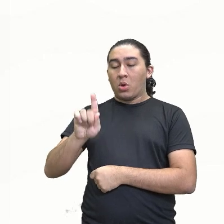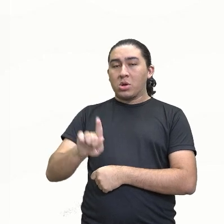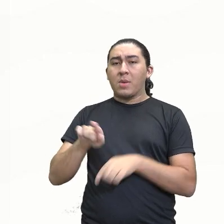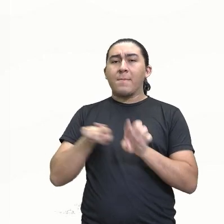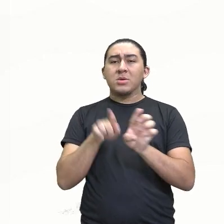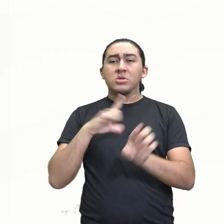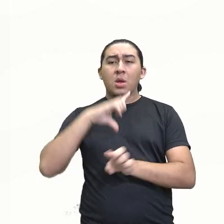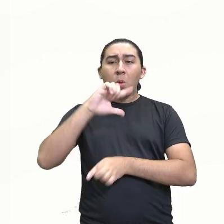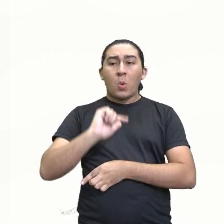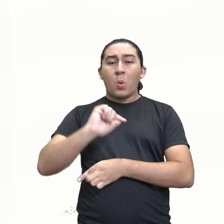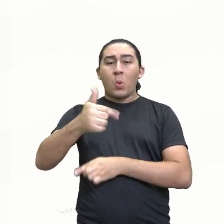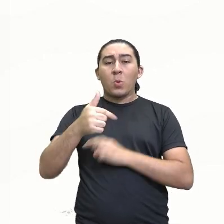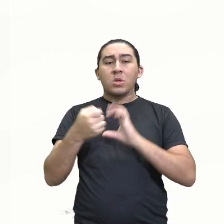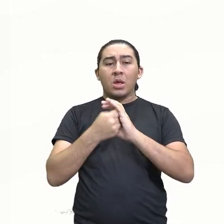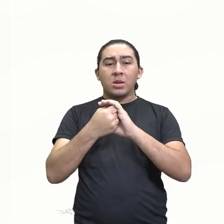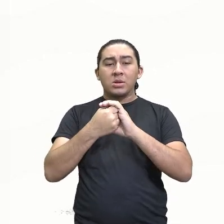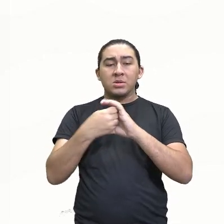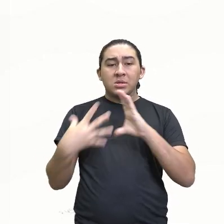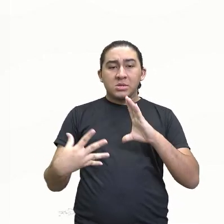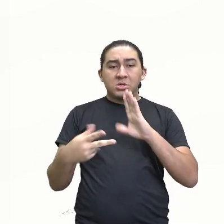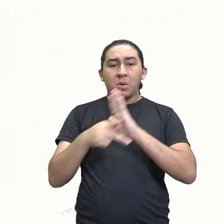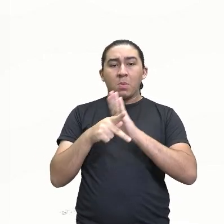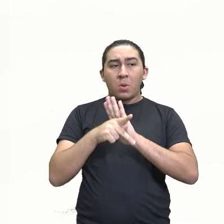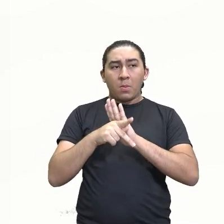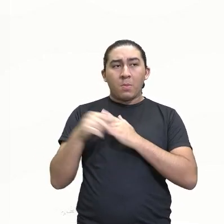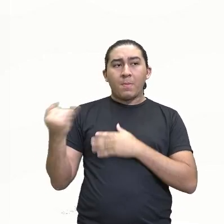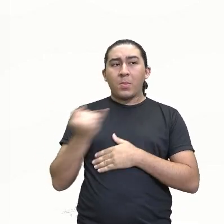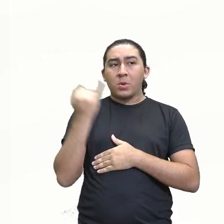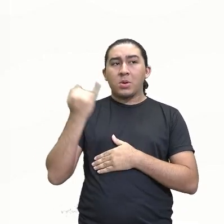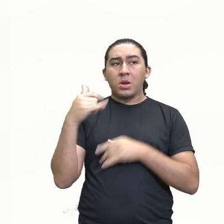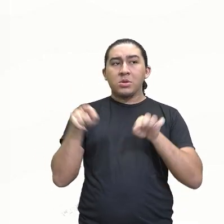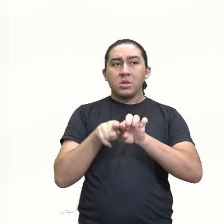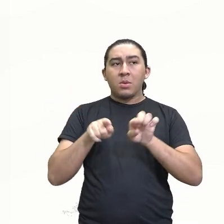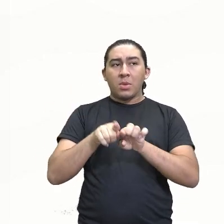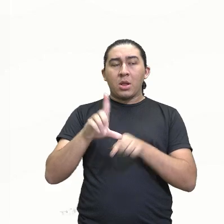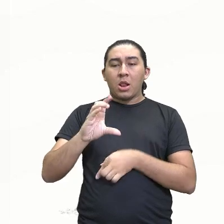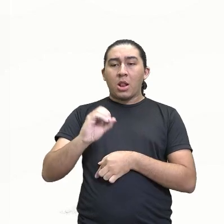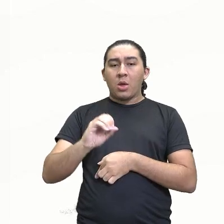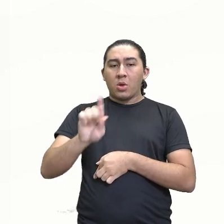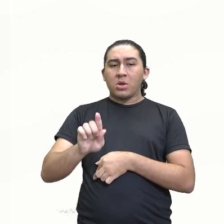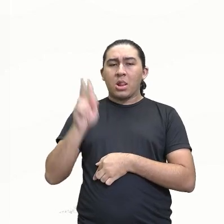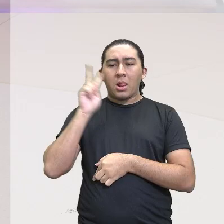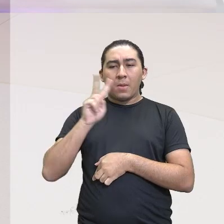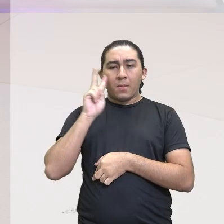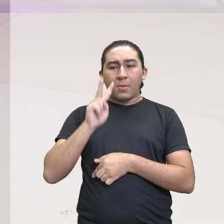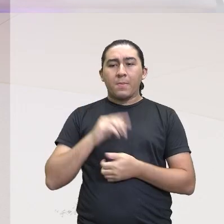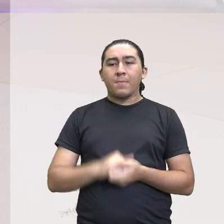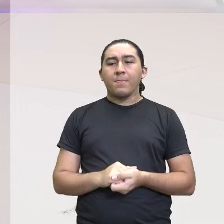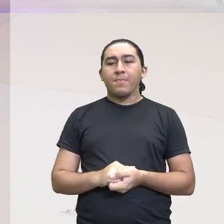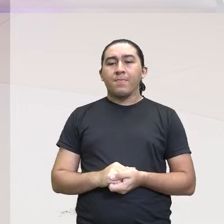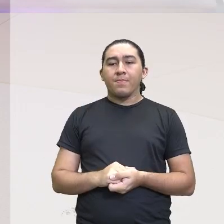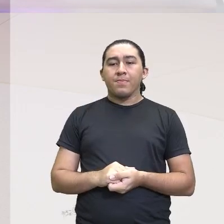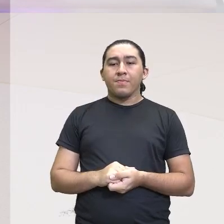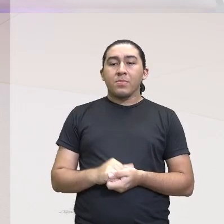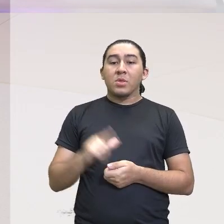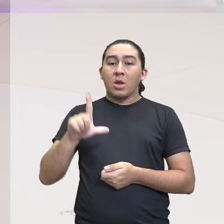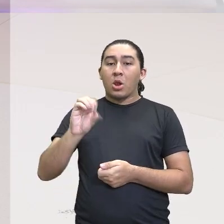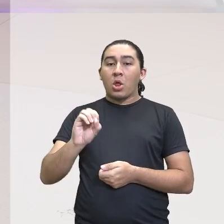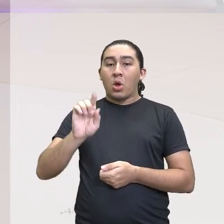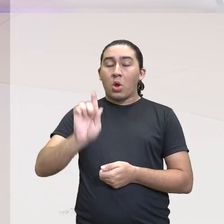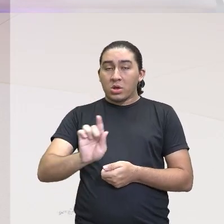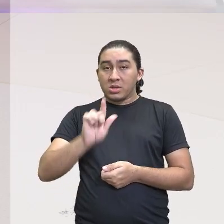uma outra propriedade muito importante aqui dos logaritmos, lembra? No logaritmo, a gente trabalha